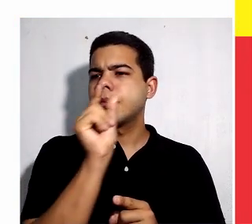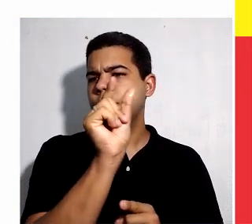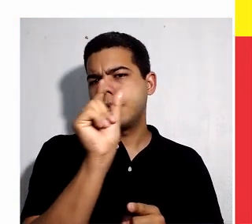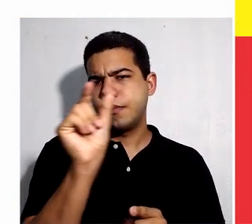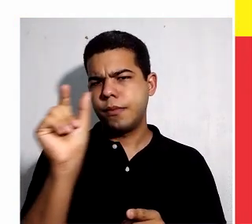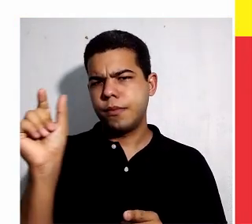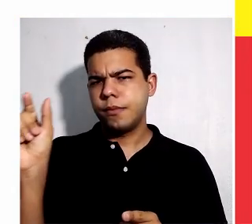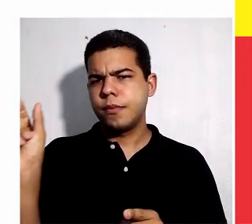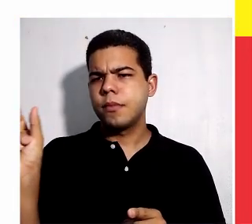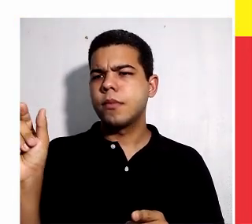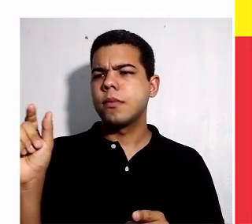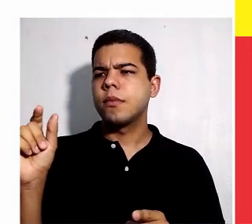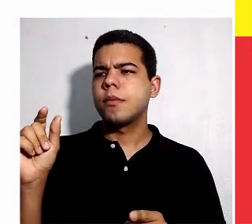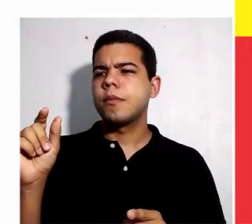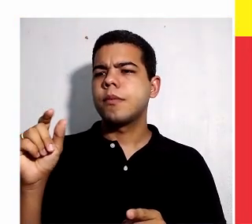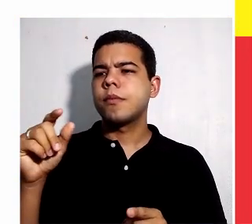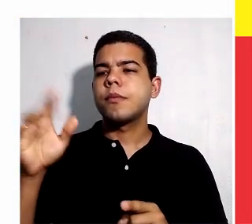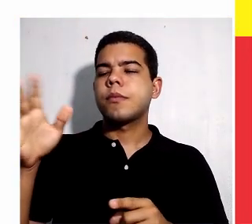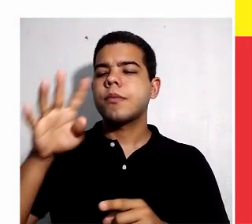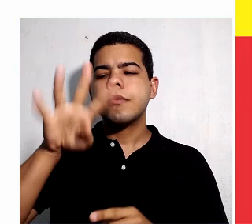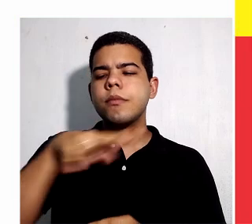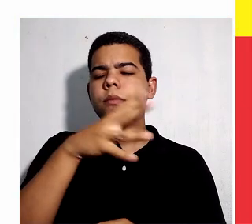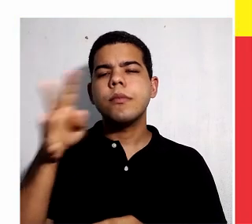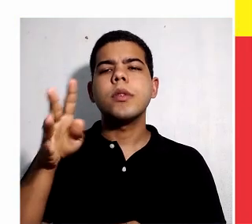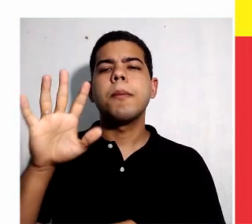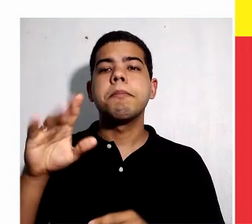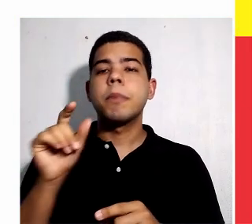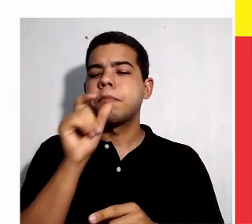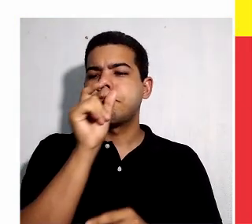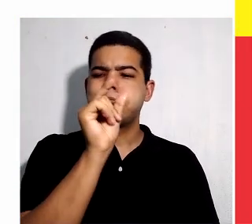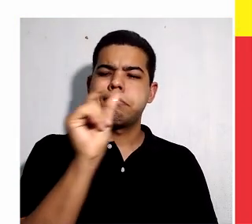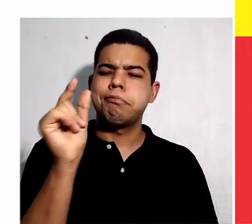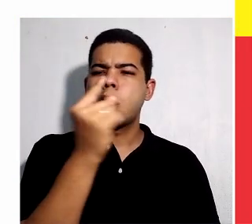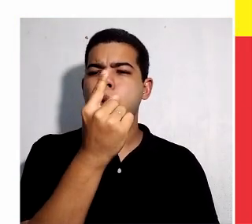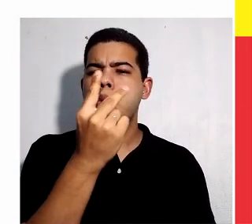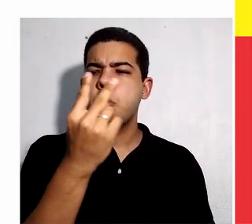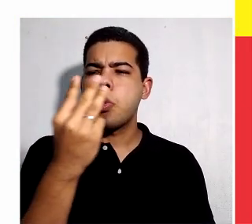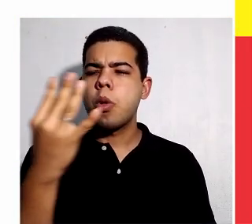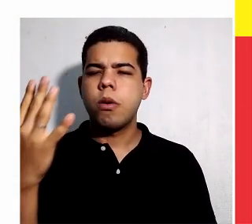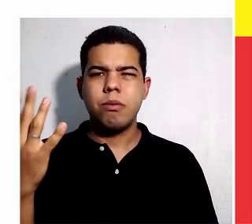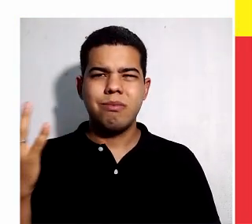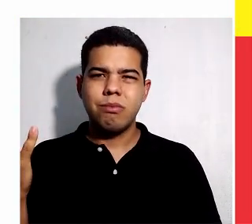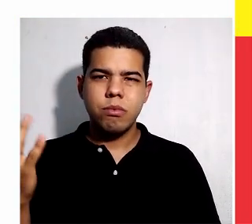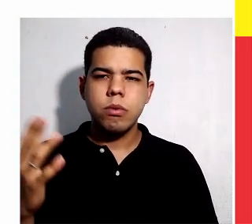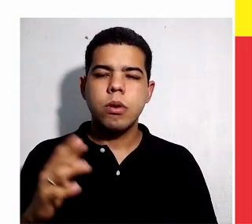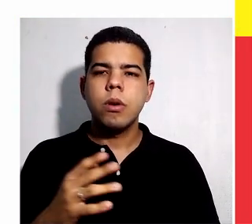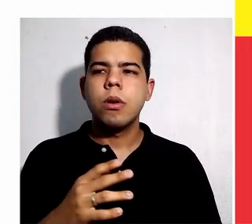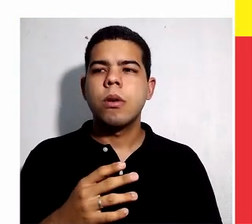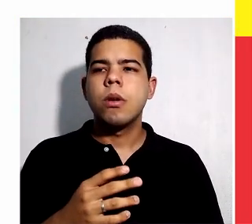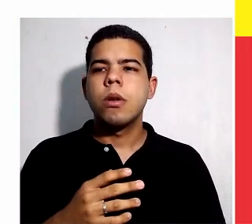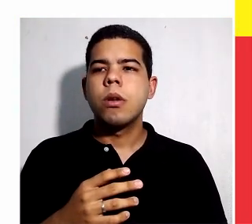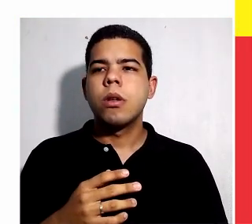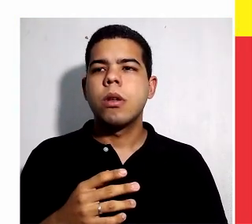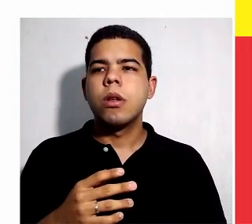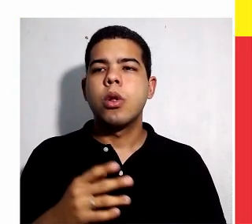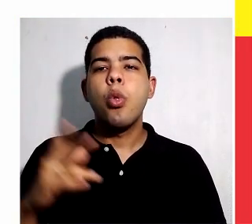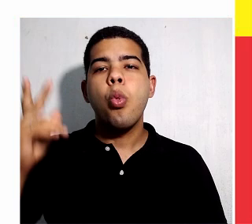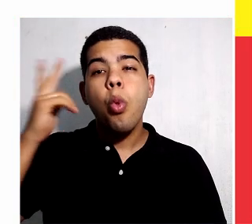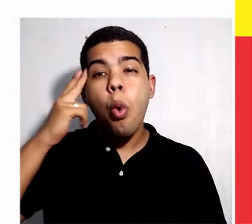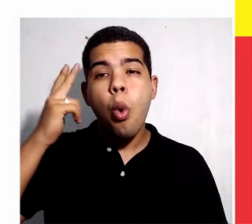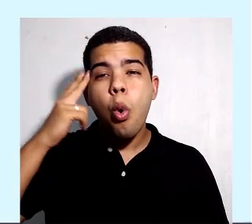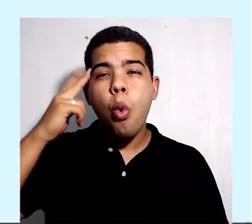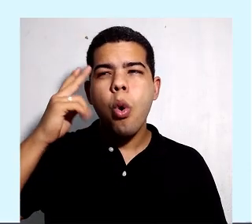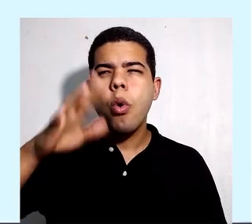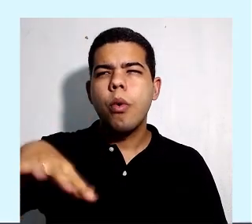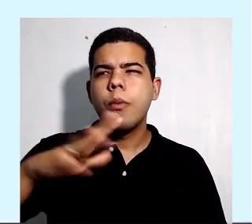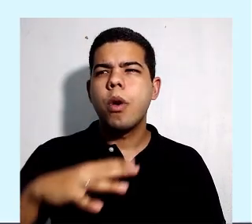desse retângulo aí na malha quadriculada sem precisar contar a quantidade ali, né? Normalmente o que eu escuto é